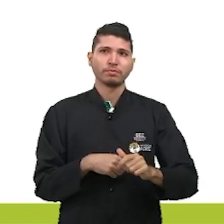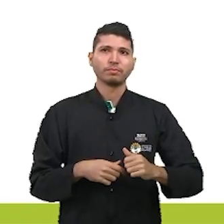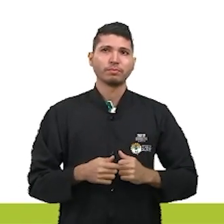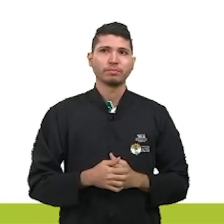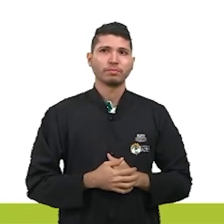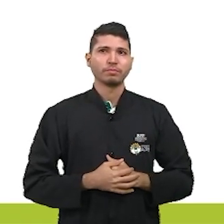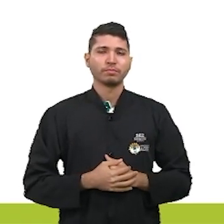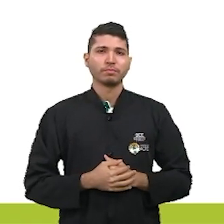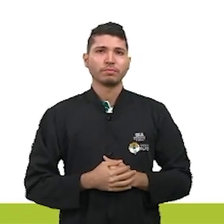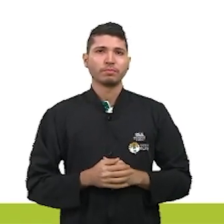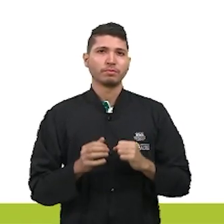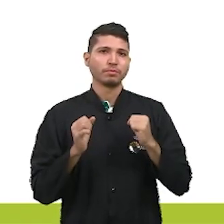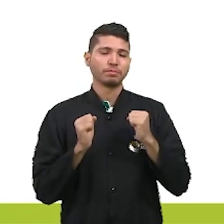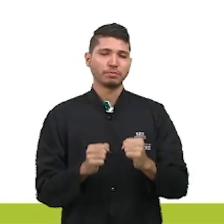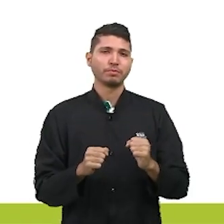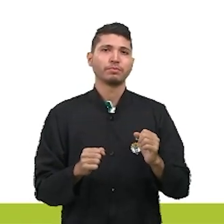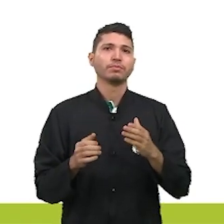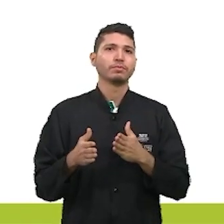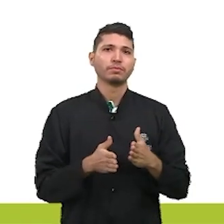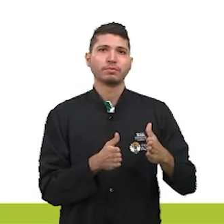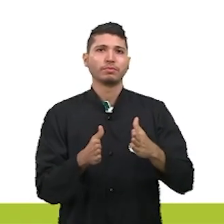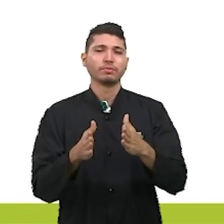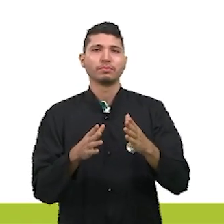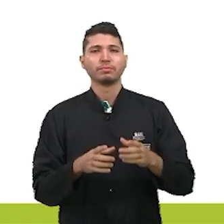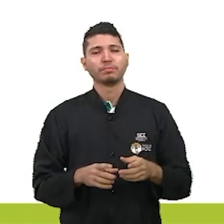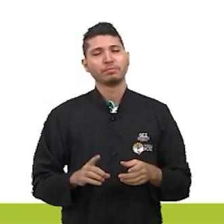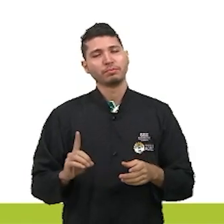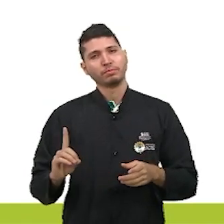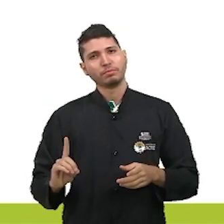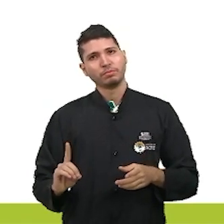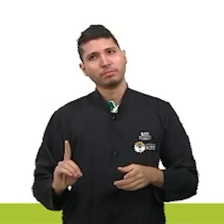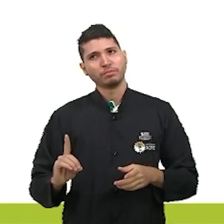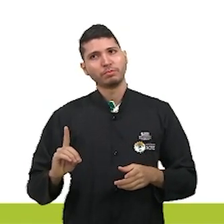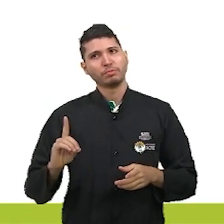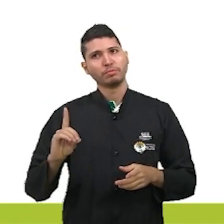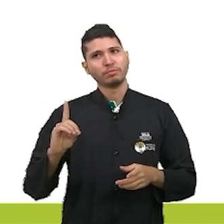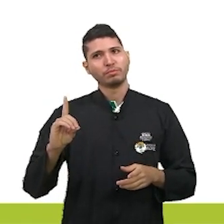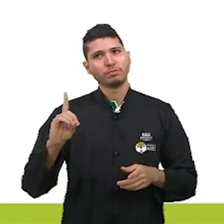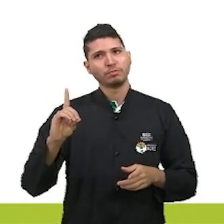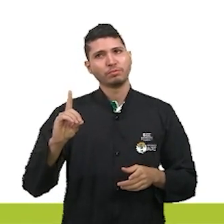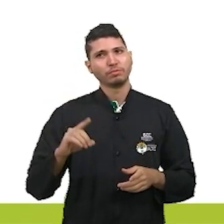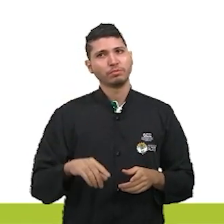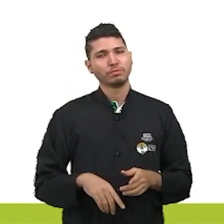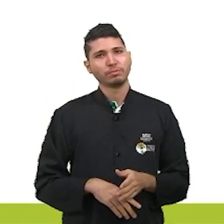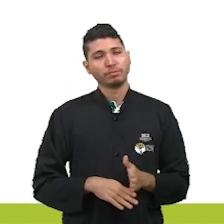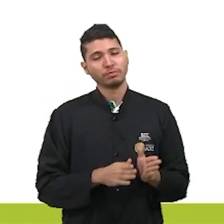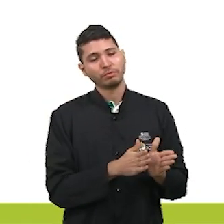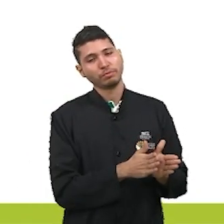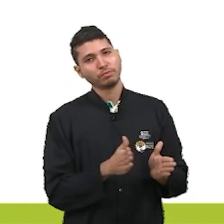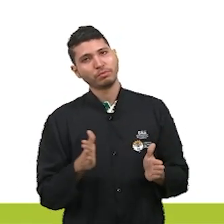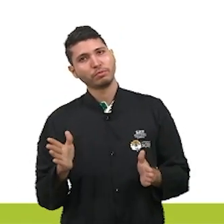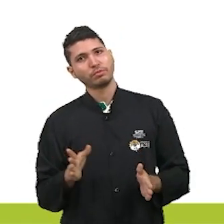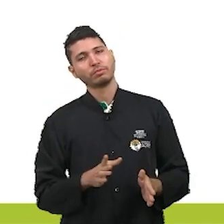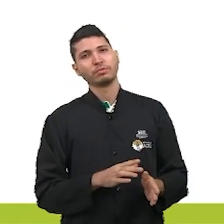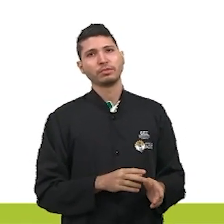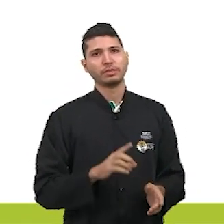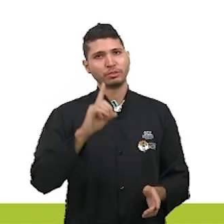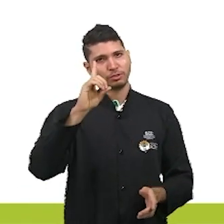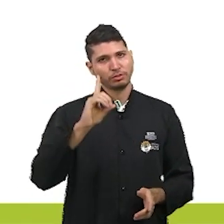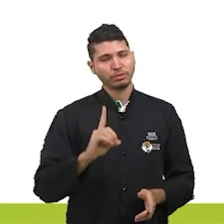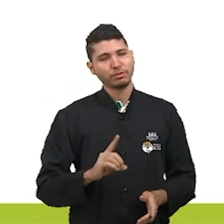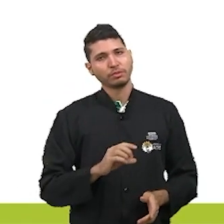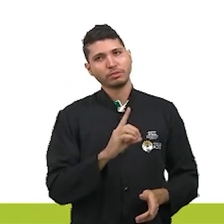pela direita, pela direita, pela direita, pela direita, direita, e aqui, digamos,